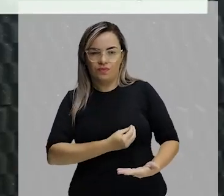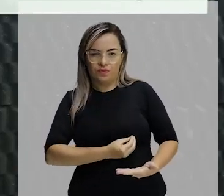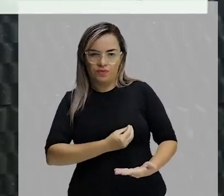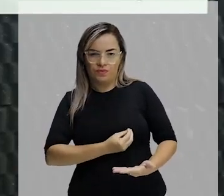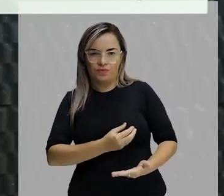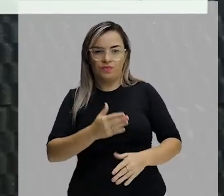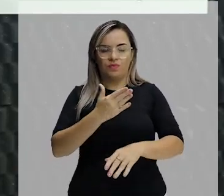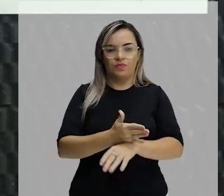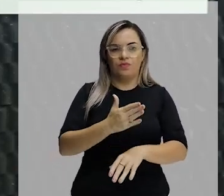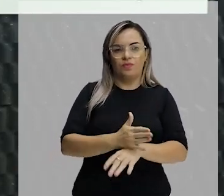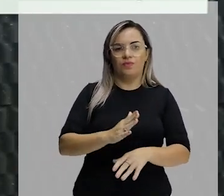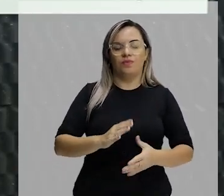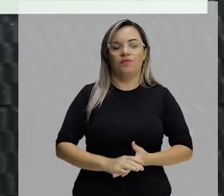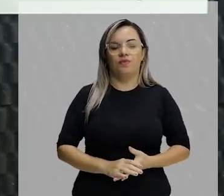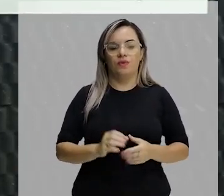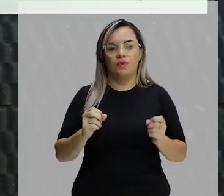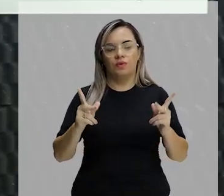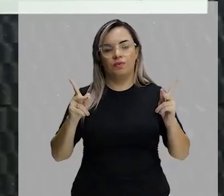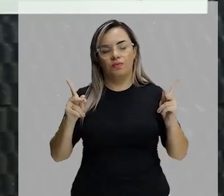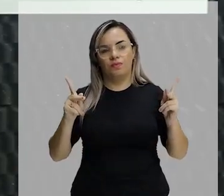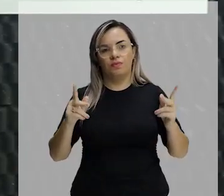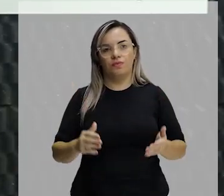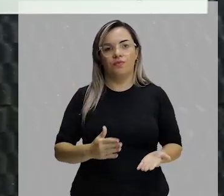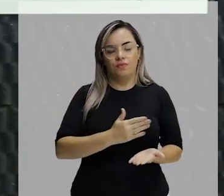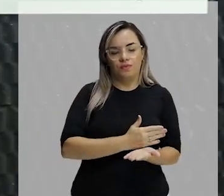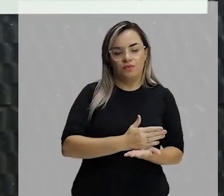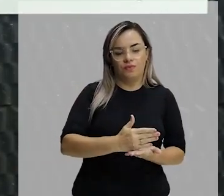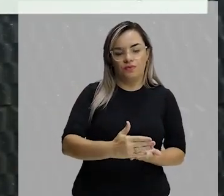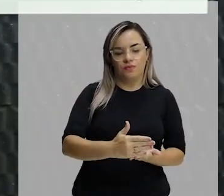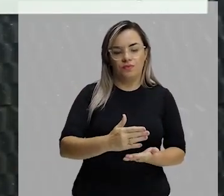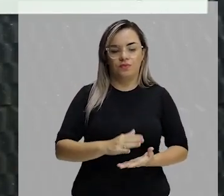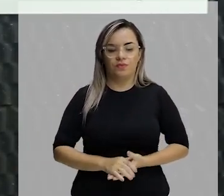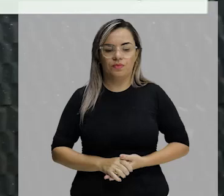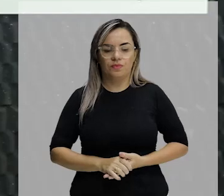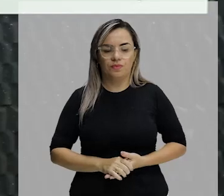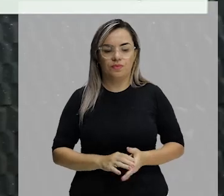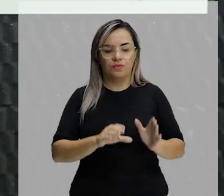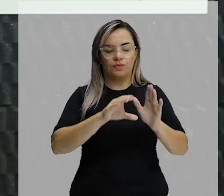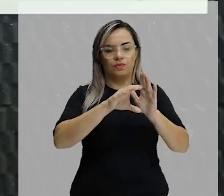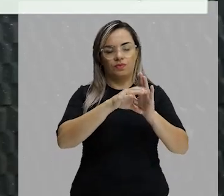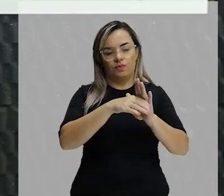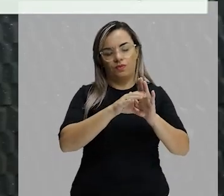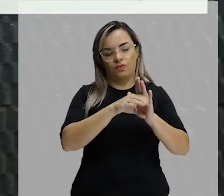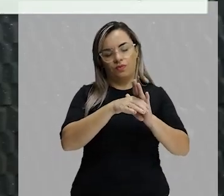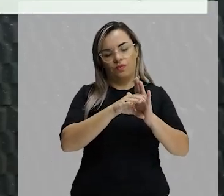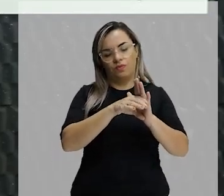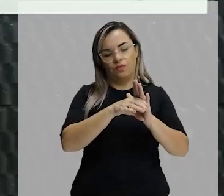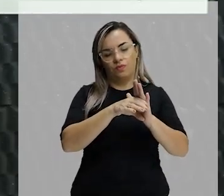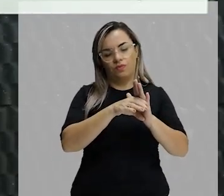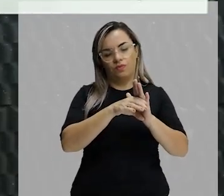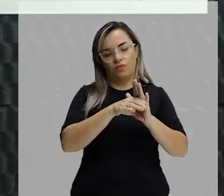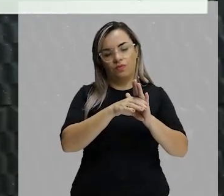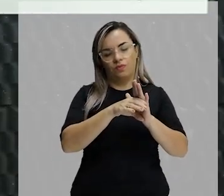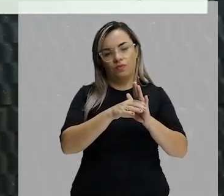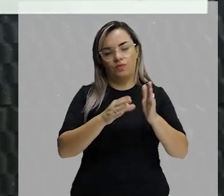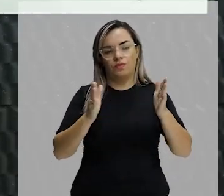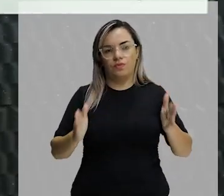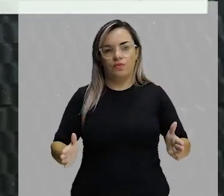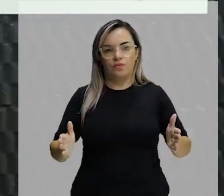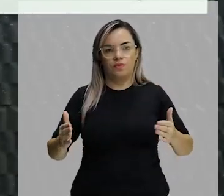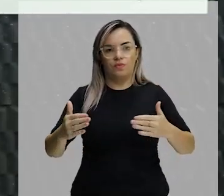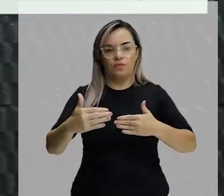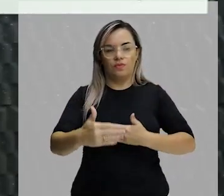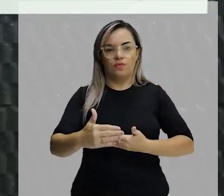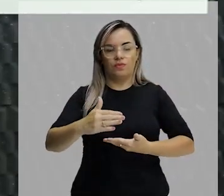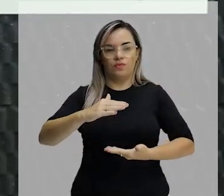vida prática da gente. Beleza? Então vamos dar início, né, turma? Então, qual é o conceito de cubo, né? O que é um